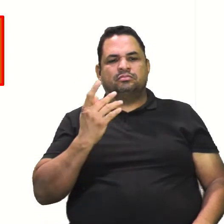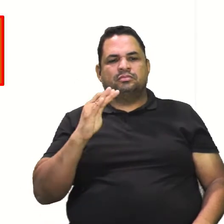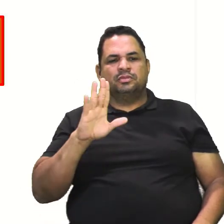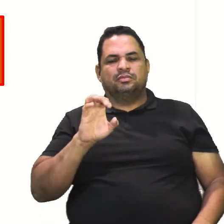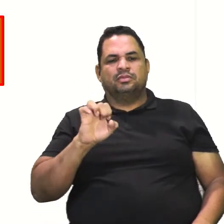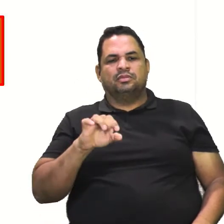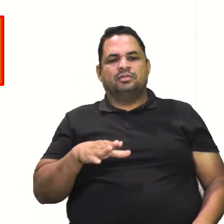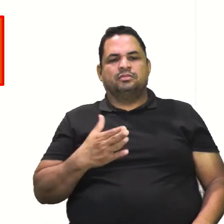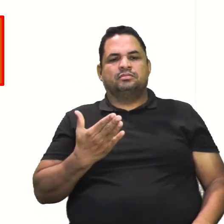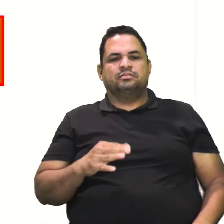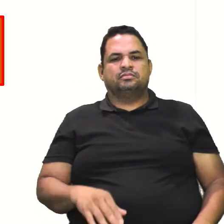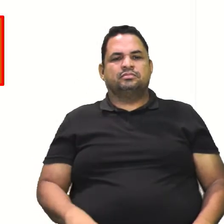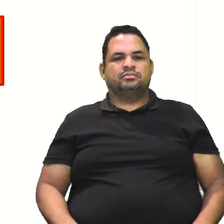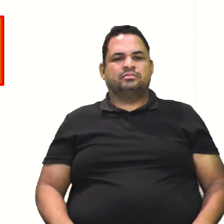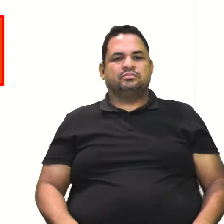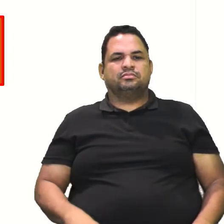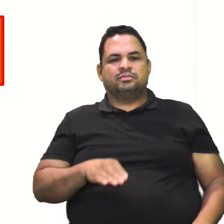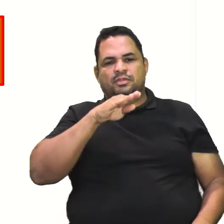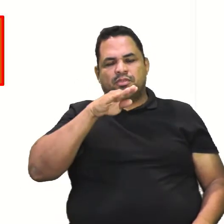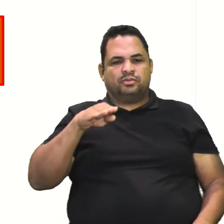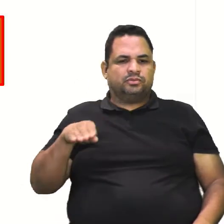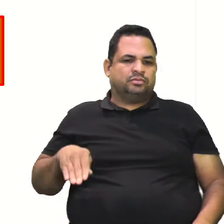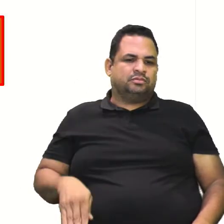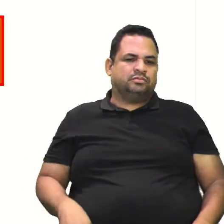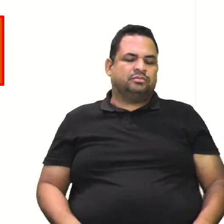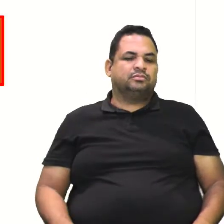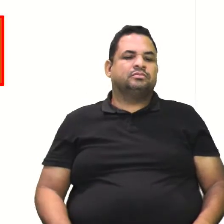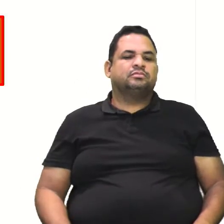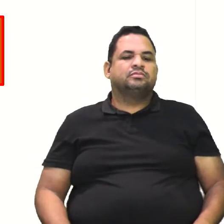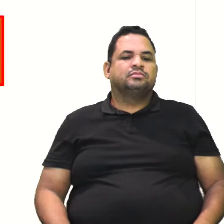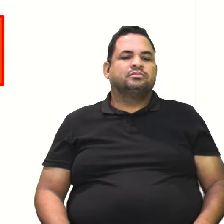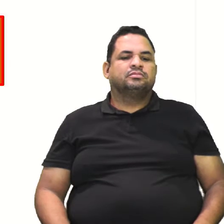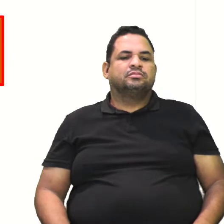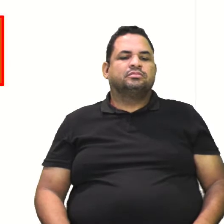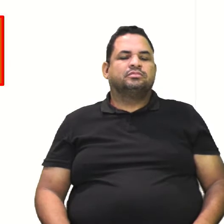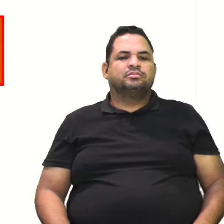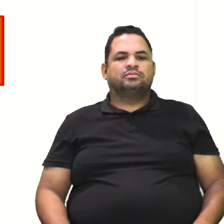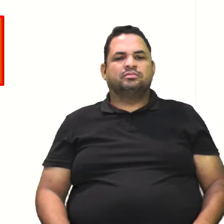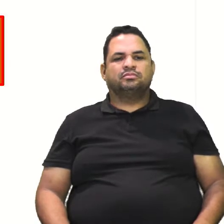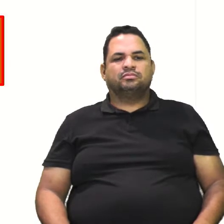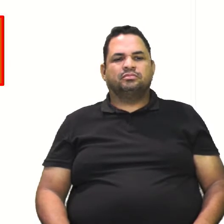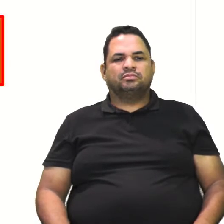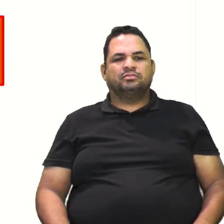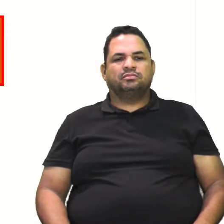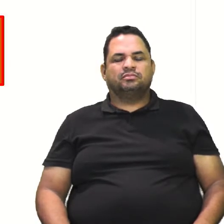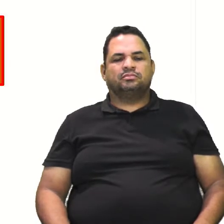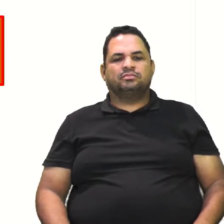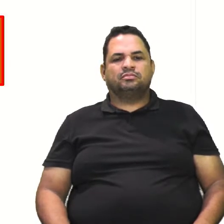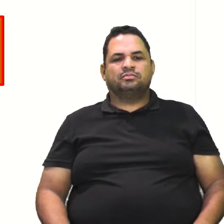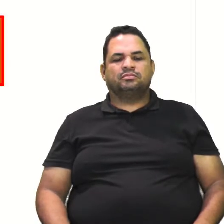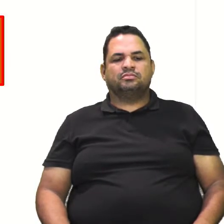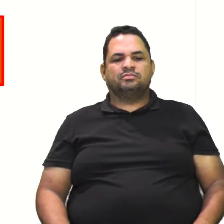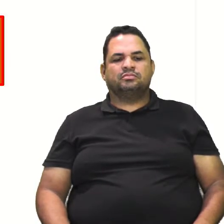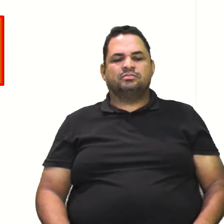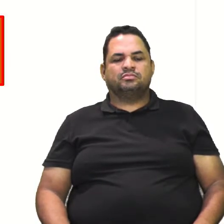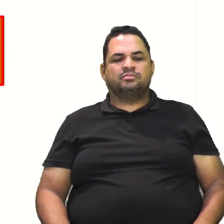hipérbole, só que a hipérbole é mais retinha, não é? Mais ali um cortezinho mais reto no